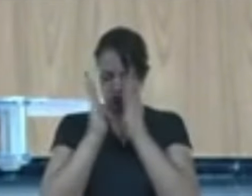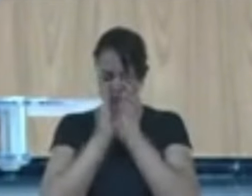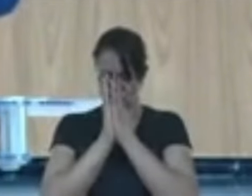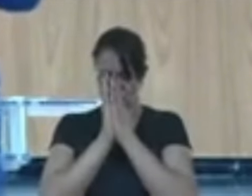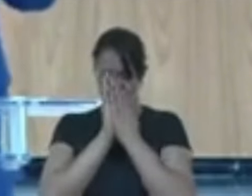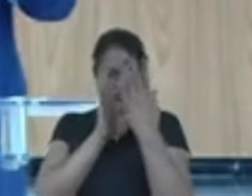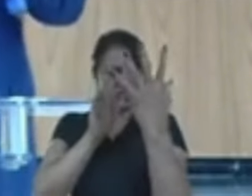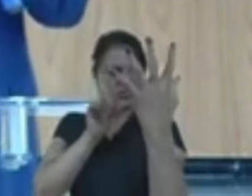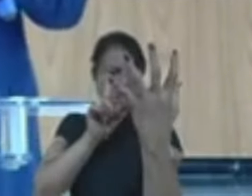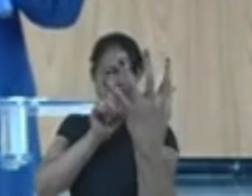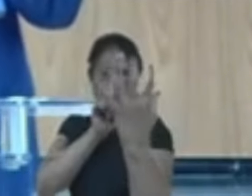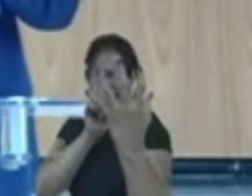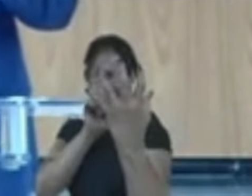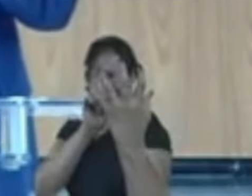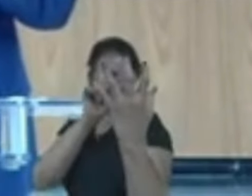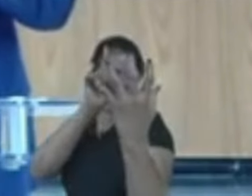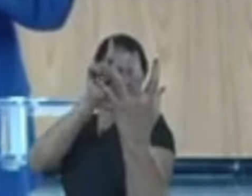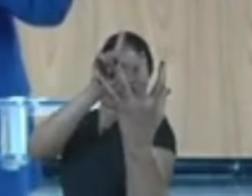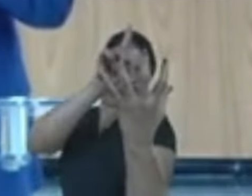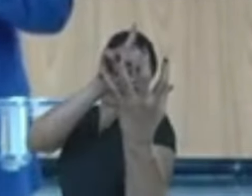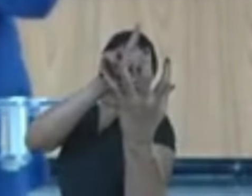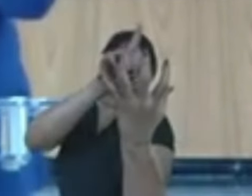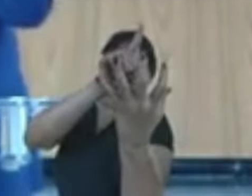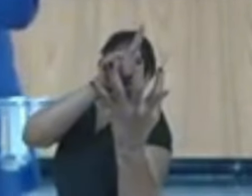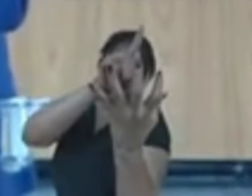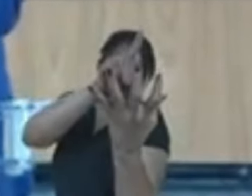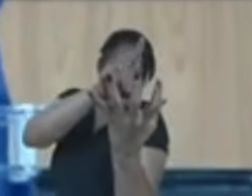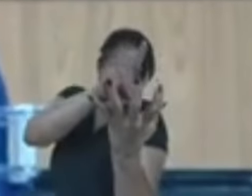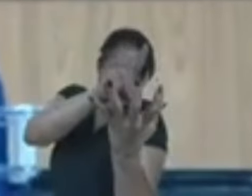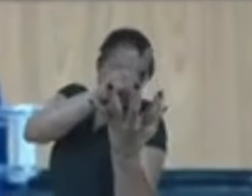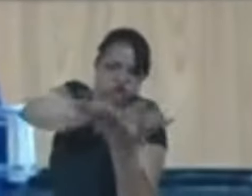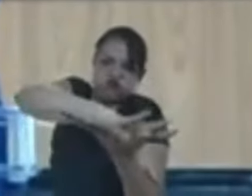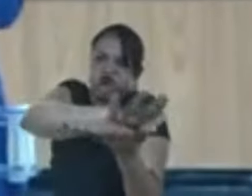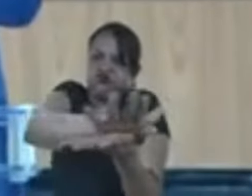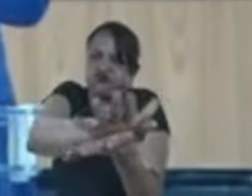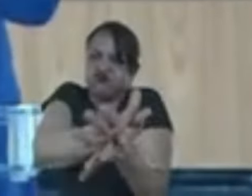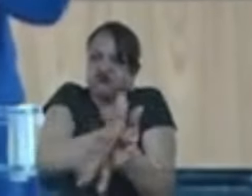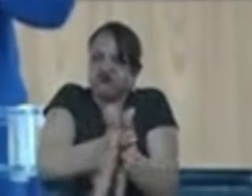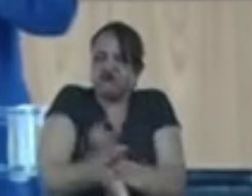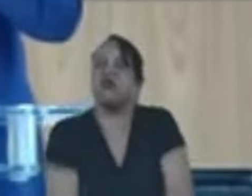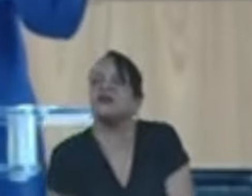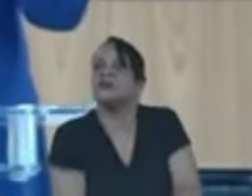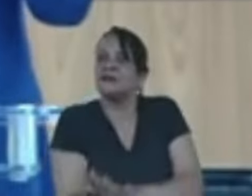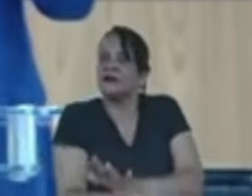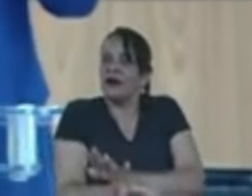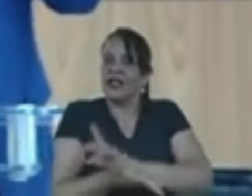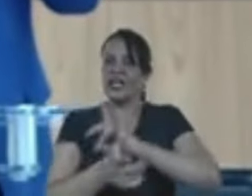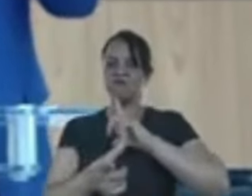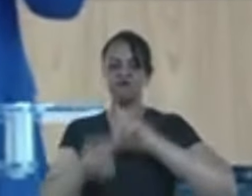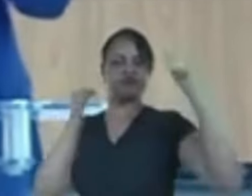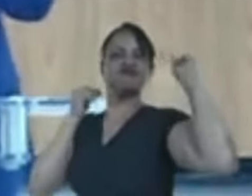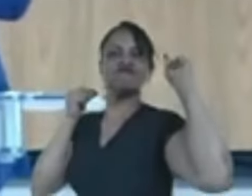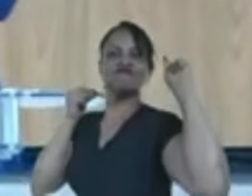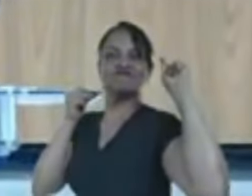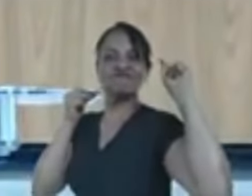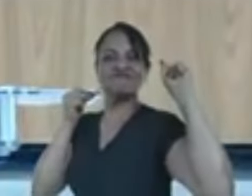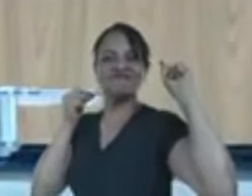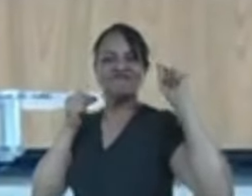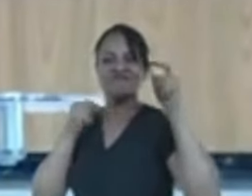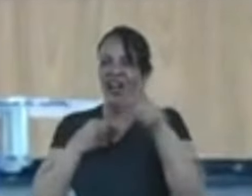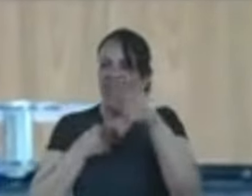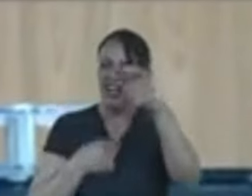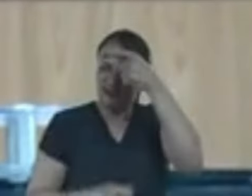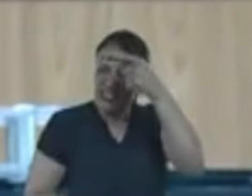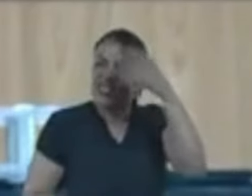você ora e jejua, ele sente que ele está sendo resistido e ele saca fora. Por quê? Porque ele sabe que